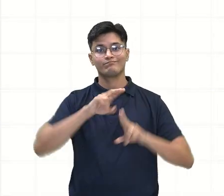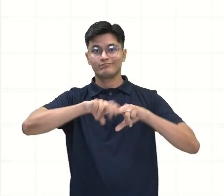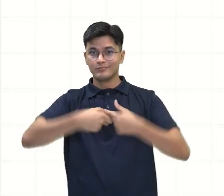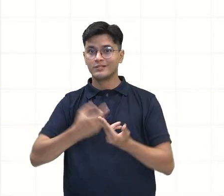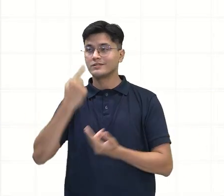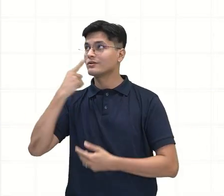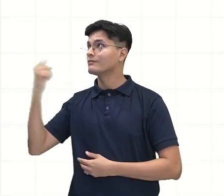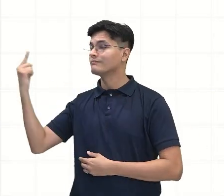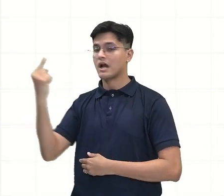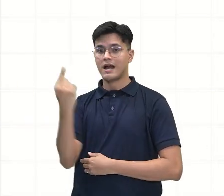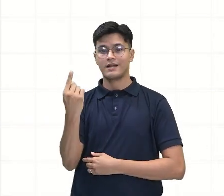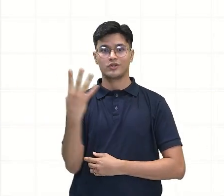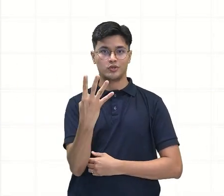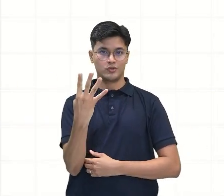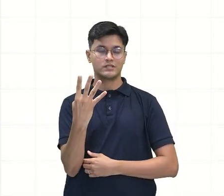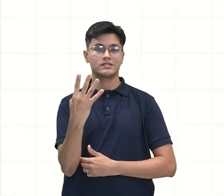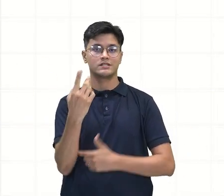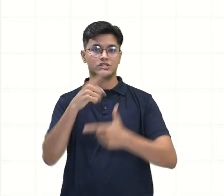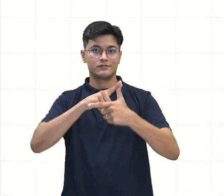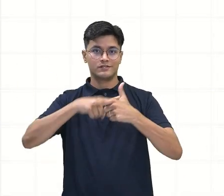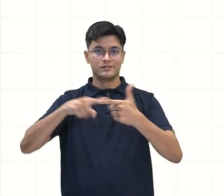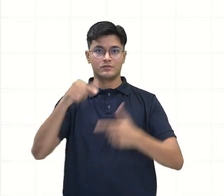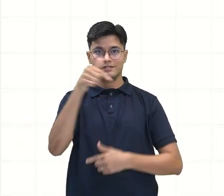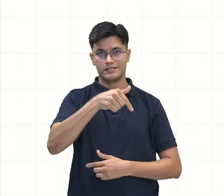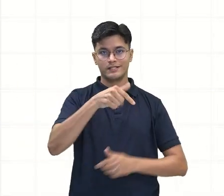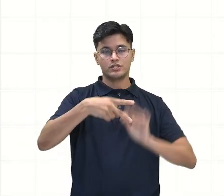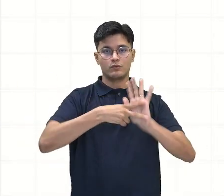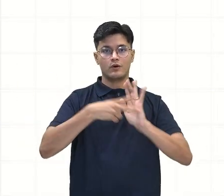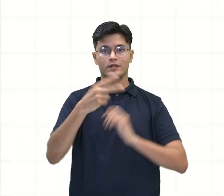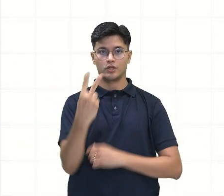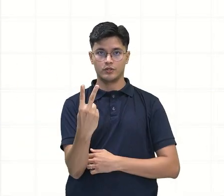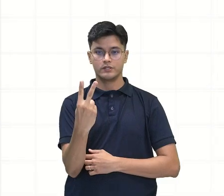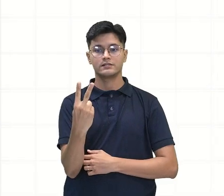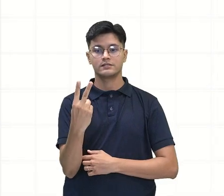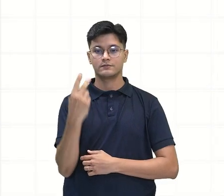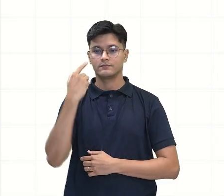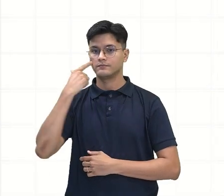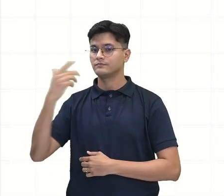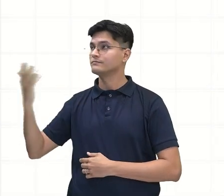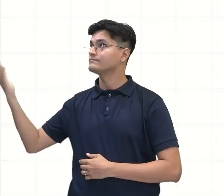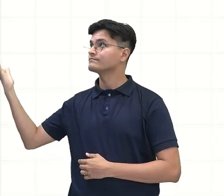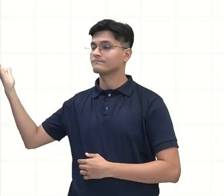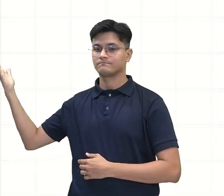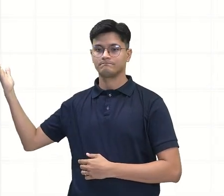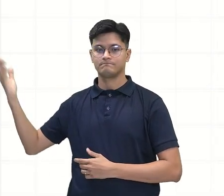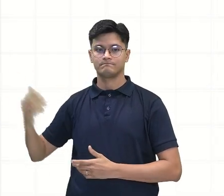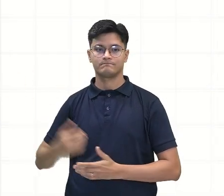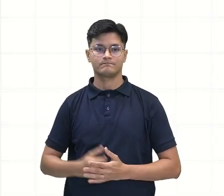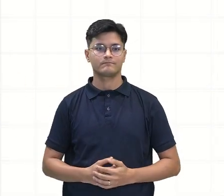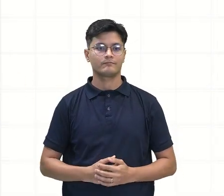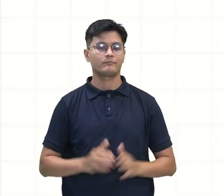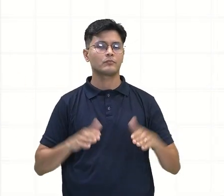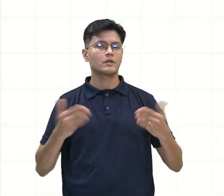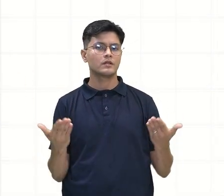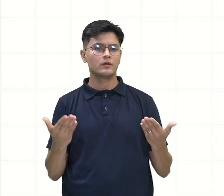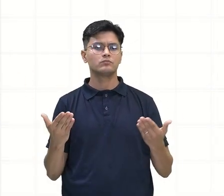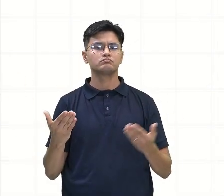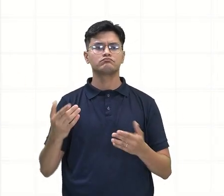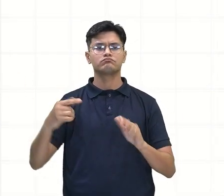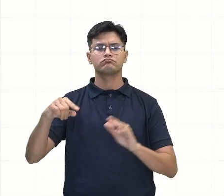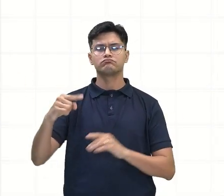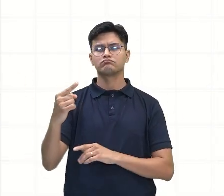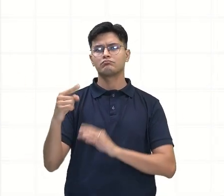Certo? Só que agora eu tenho menos 14 e menos 7. Os sinais são iguais ou diferentes? São iguais. Então, vai me gerar um